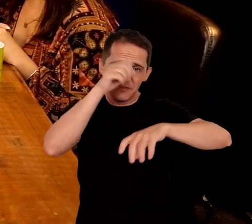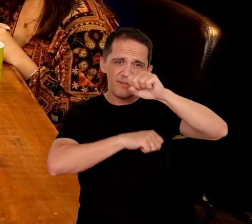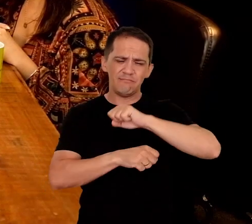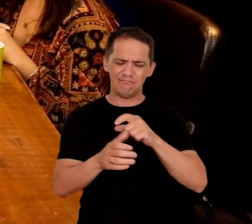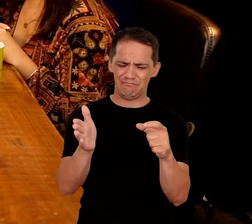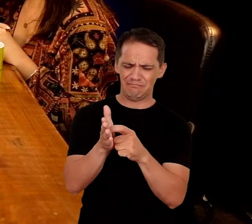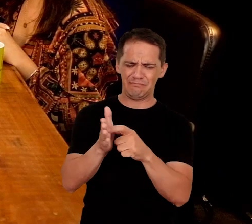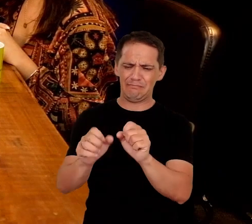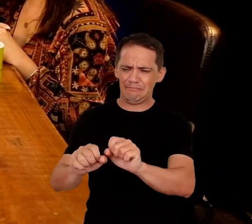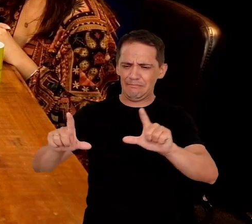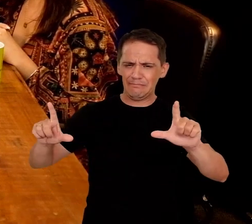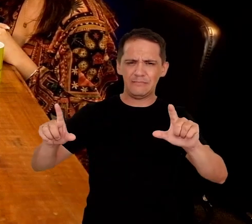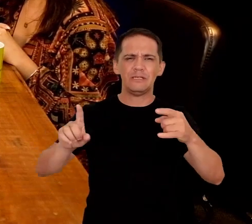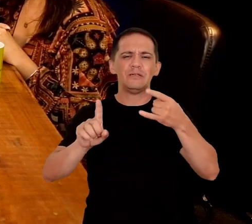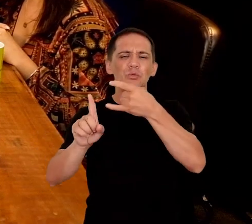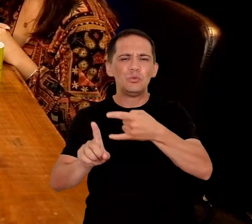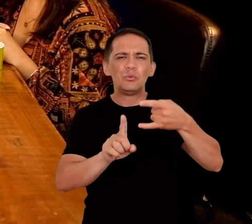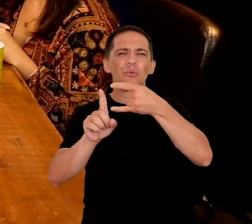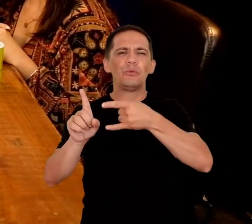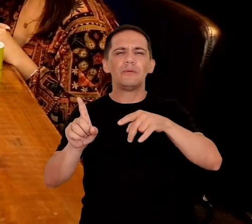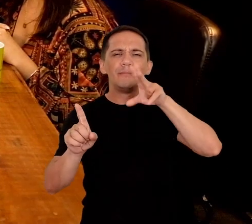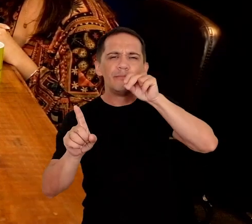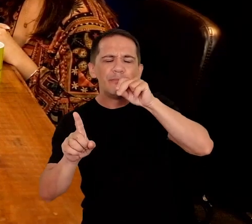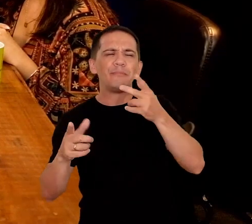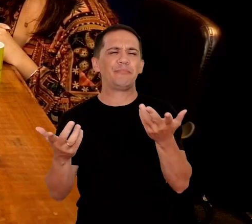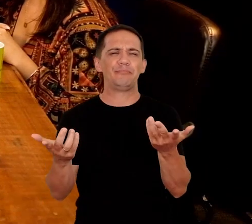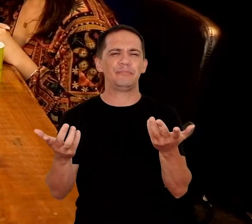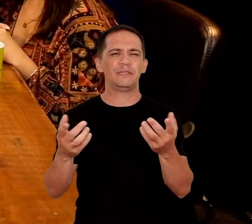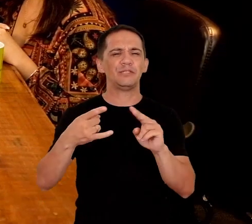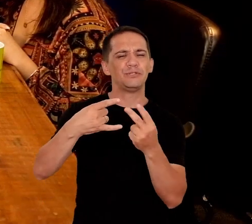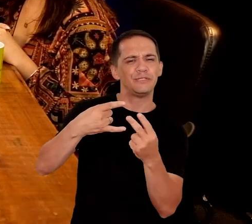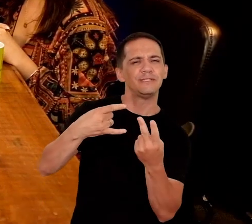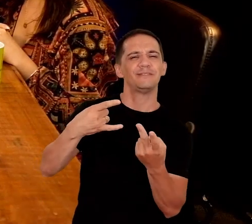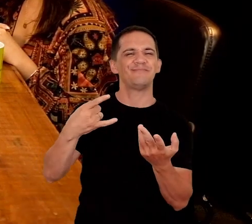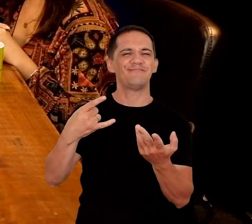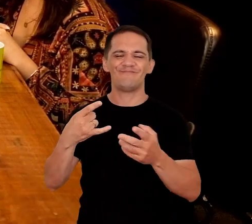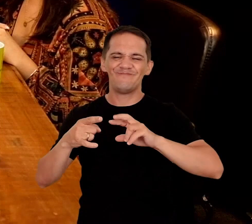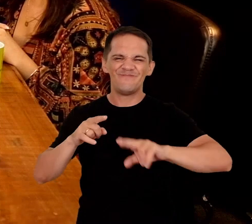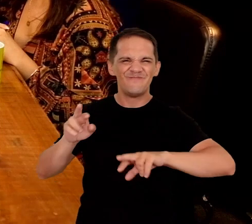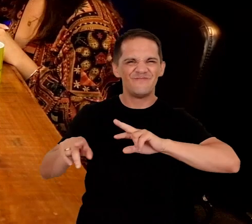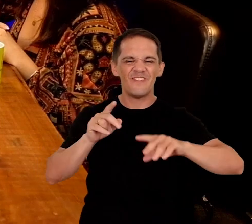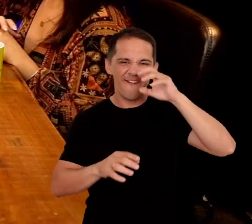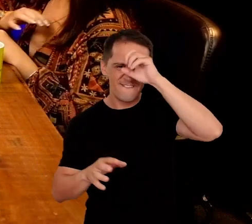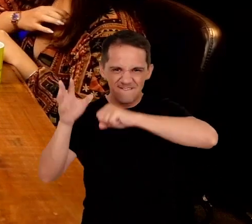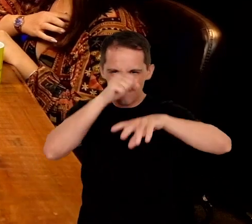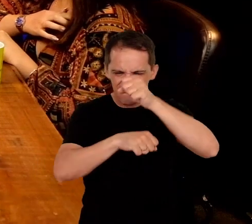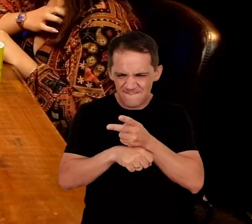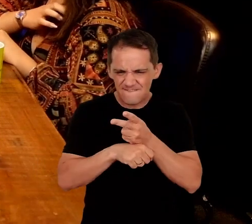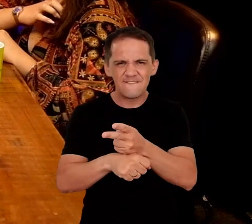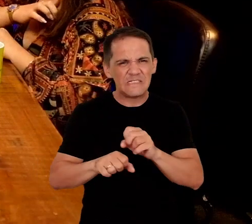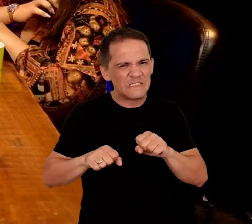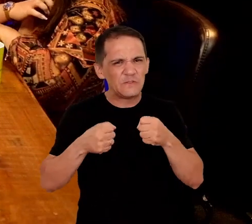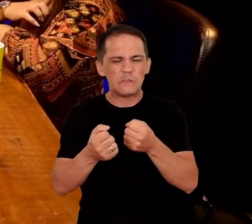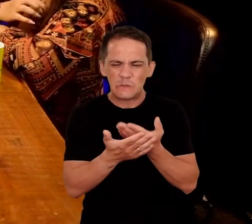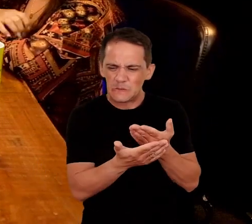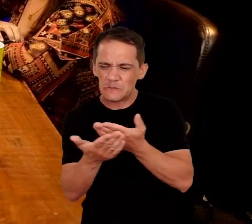videochamada. E nós também fomos aprendendo muito, porque no passado não sabia usar Teams, usar Zoom, StreamYard. Sim, eu também não. Google